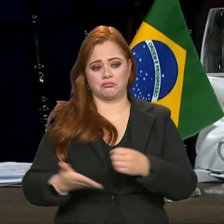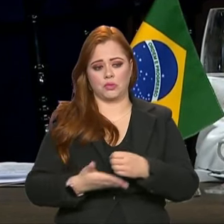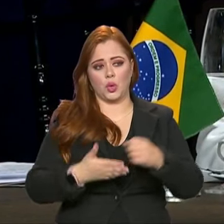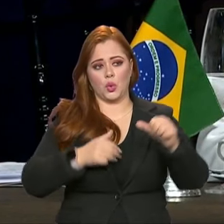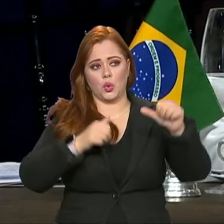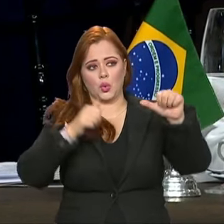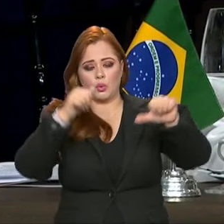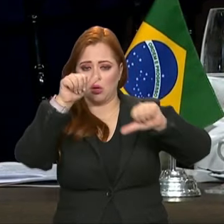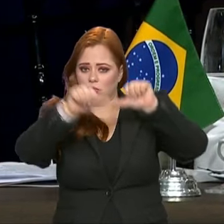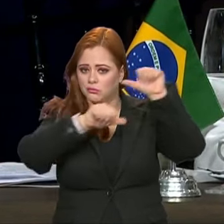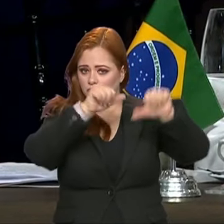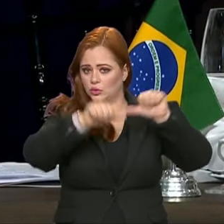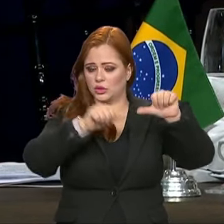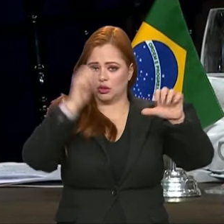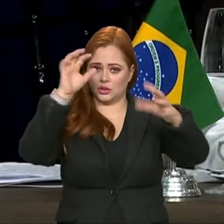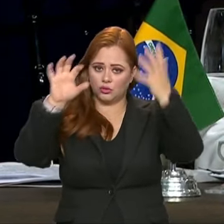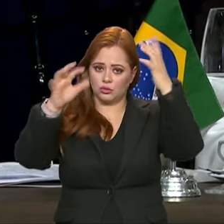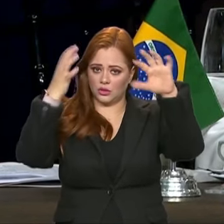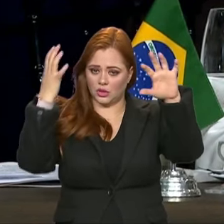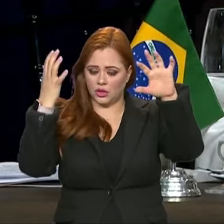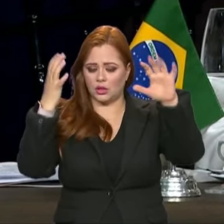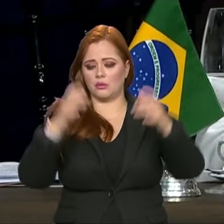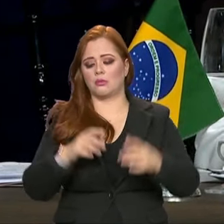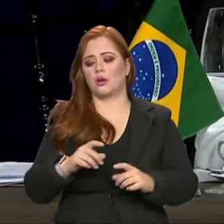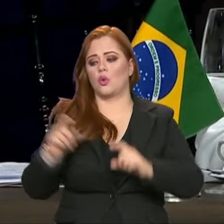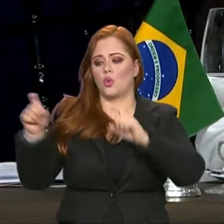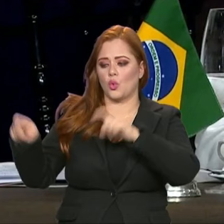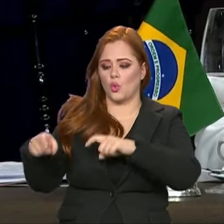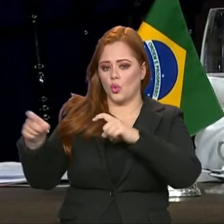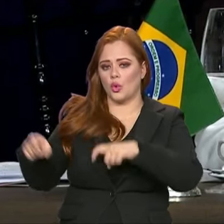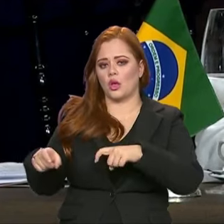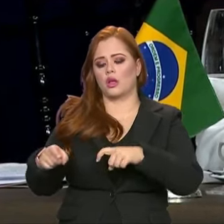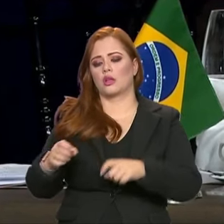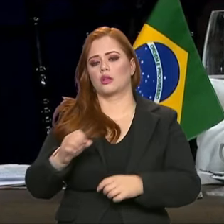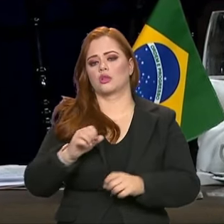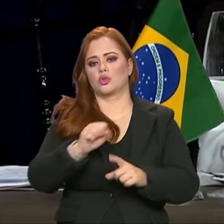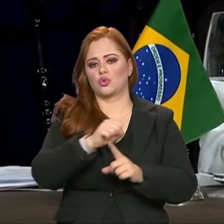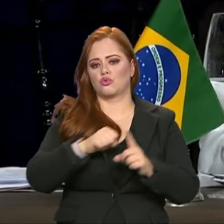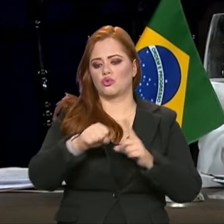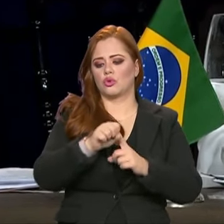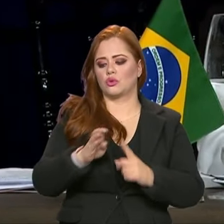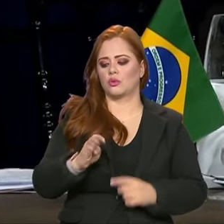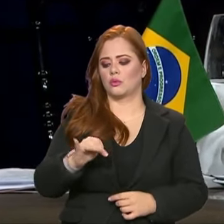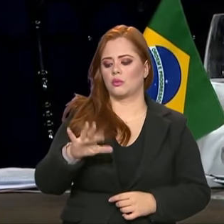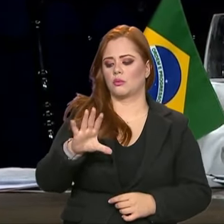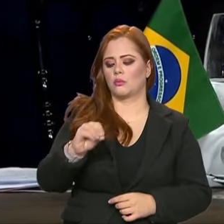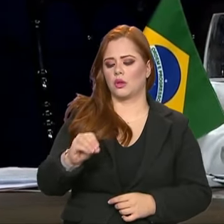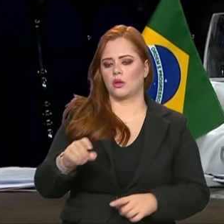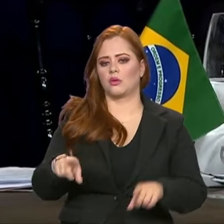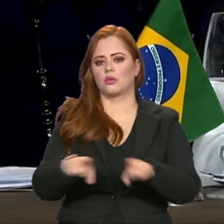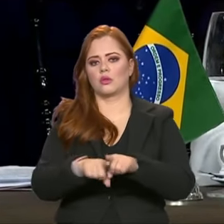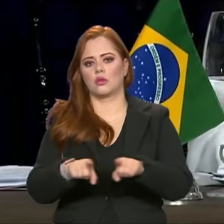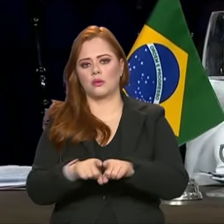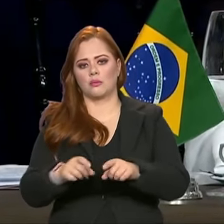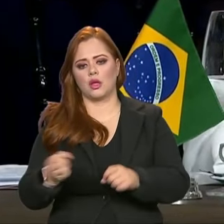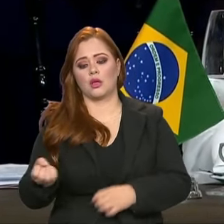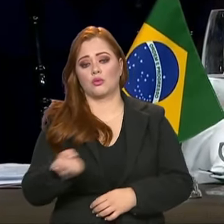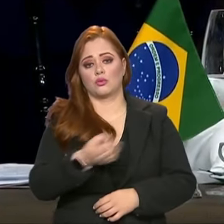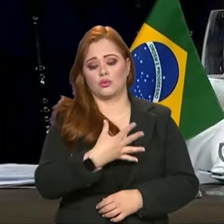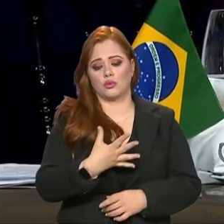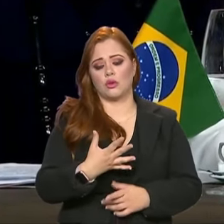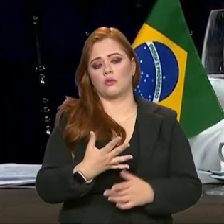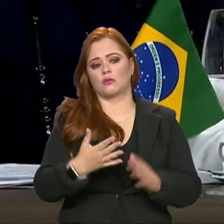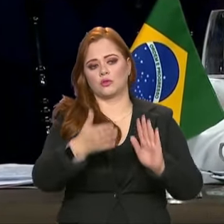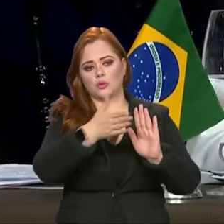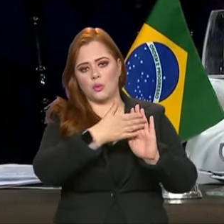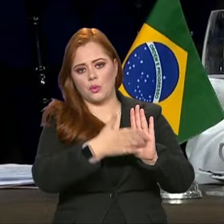Clima, Agroecologia e as Sociobioeconomias da Amazônia, Manejo Sustentável e os Novos Modelos de Produção